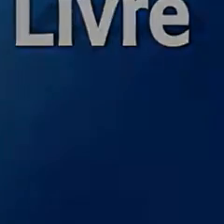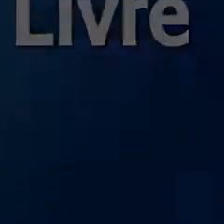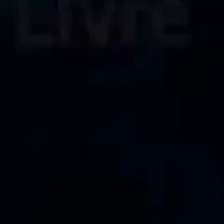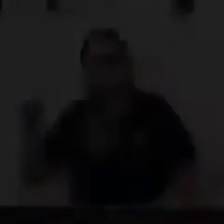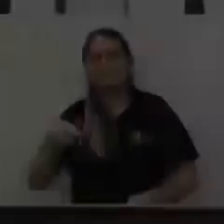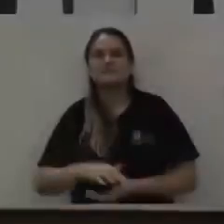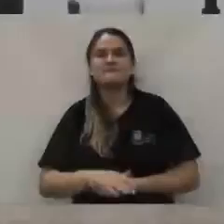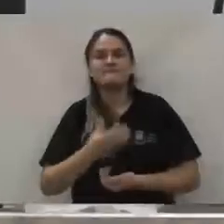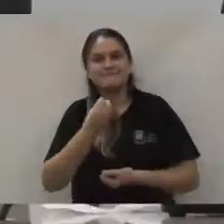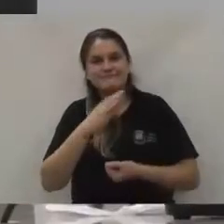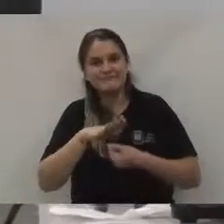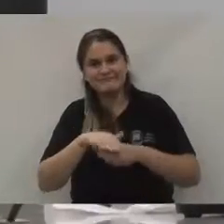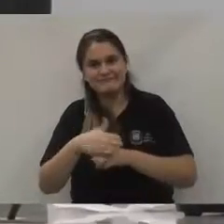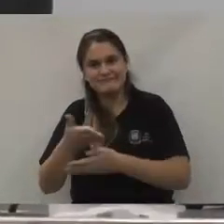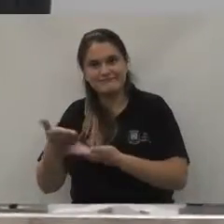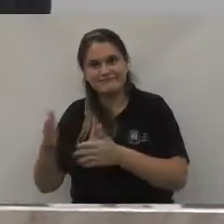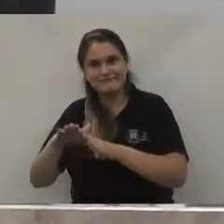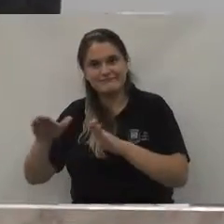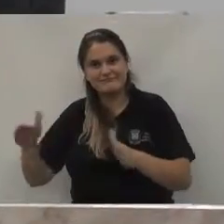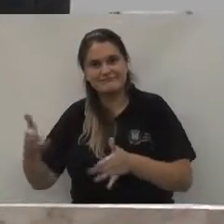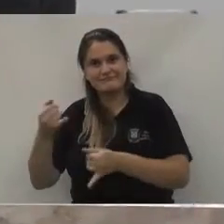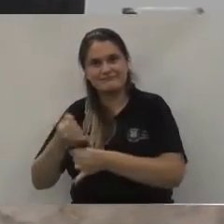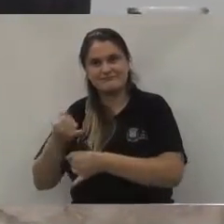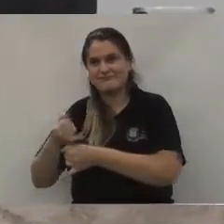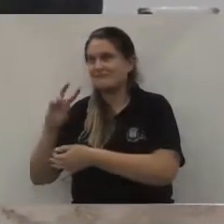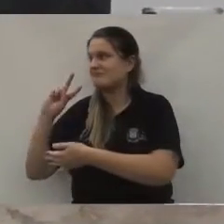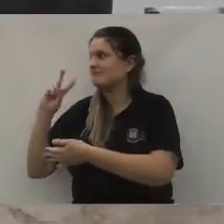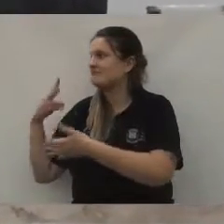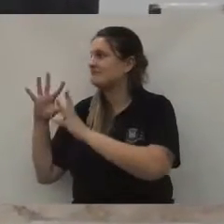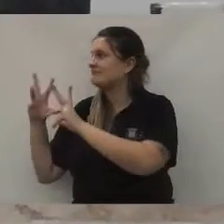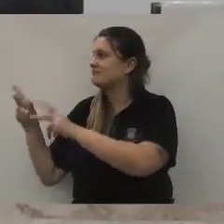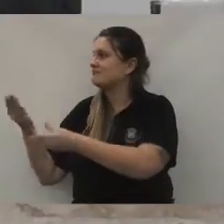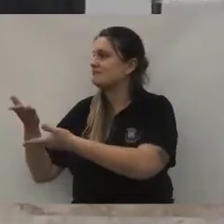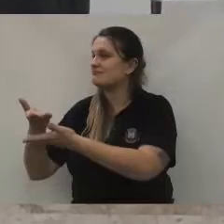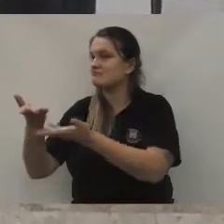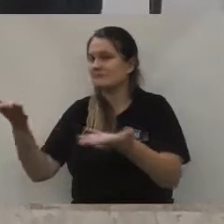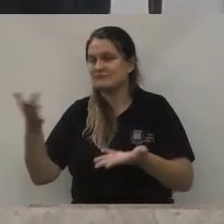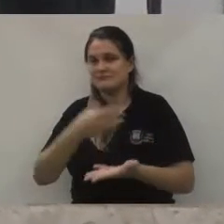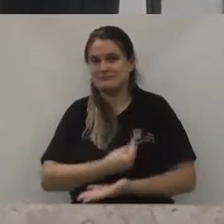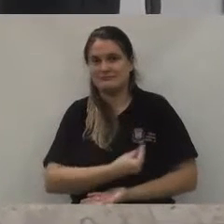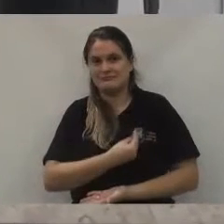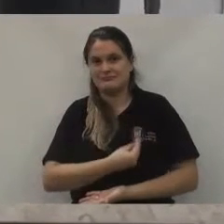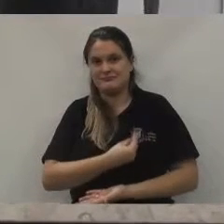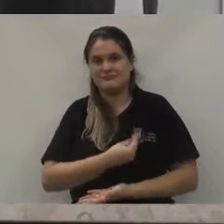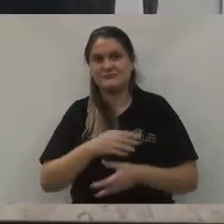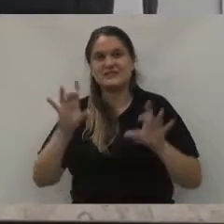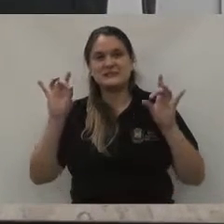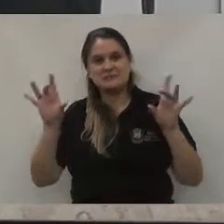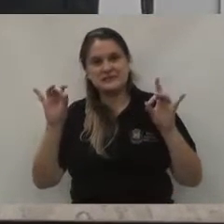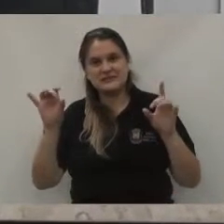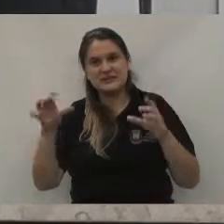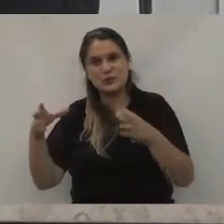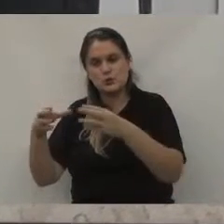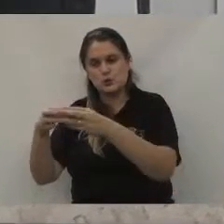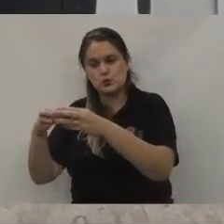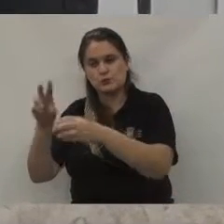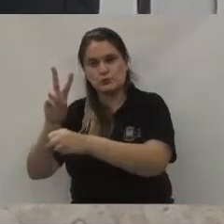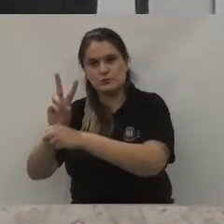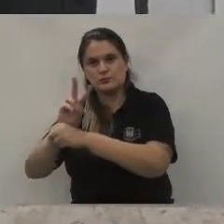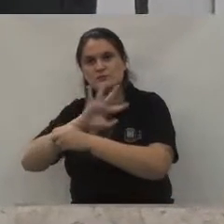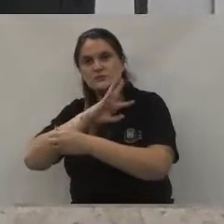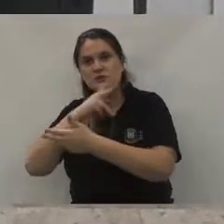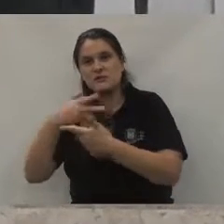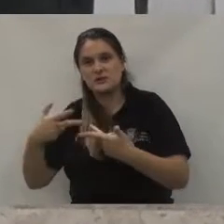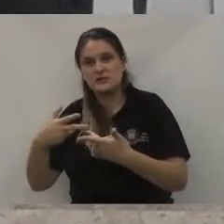boa noite mesa diretora nobres colegas a todos que nós nos a ciência à noite em especial as protetoras que estão aqui